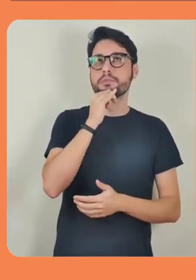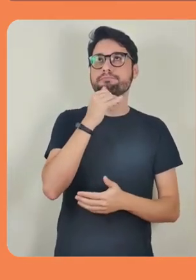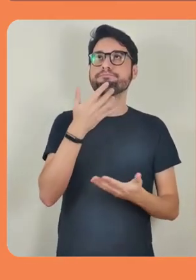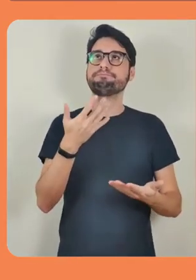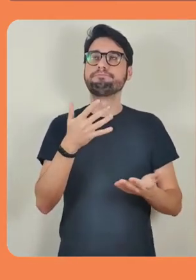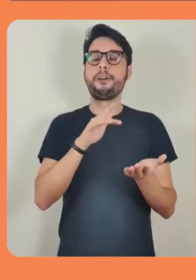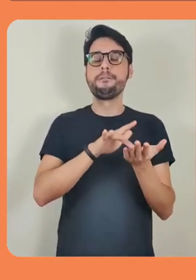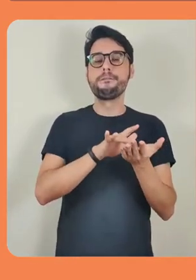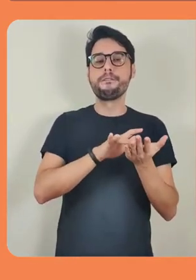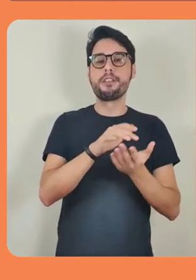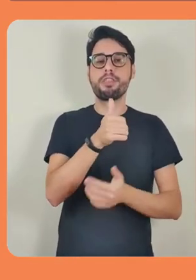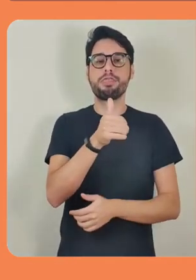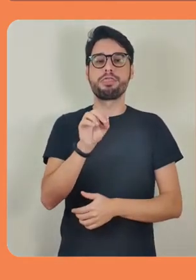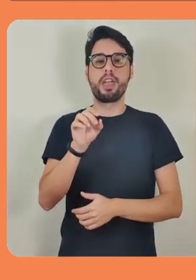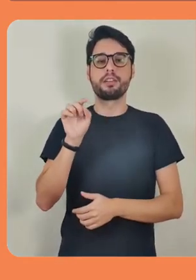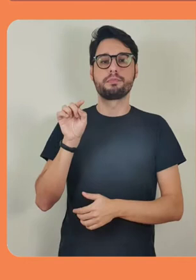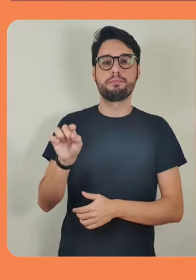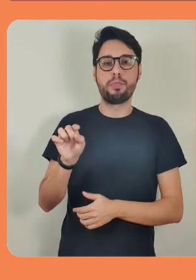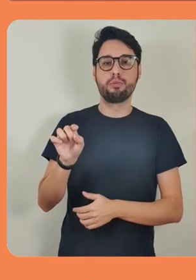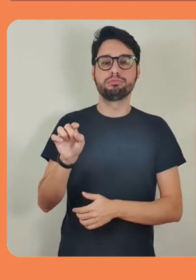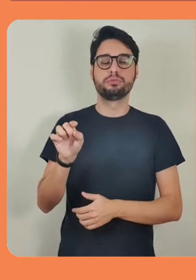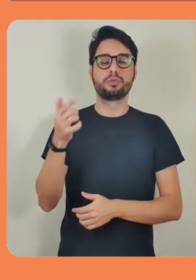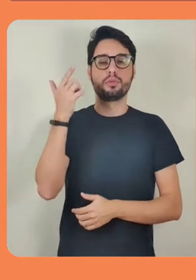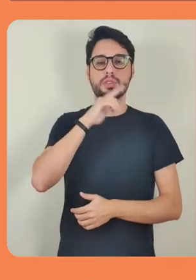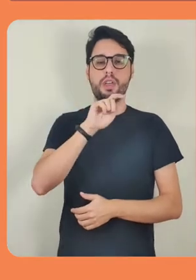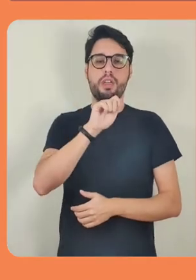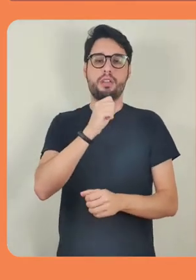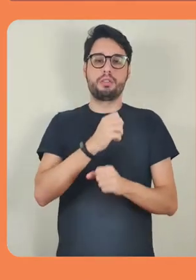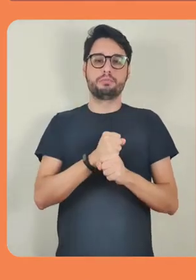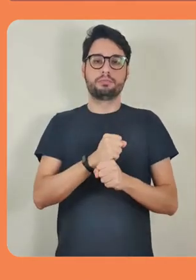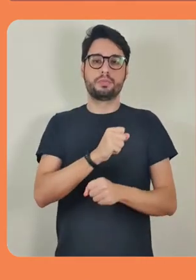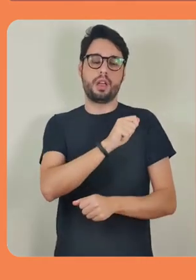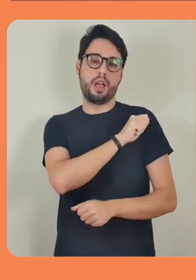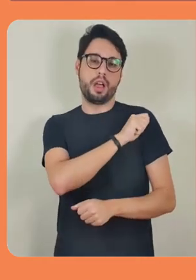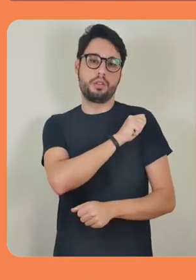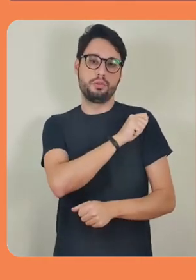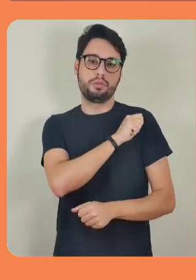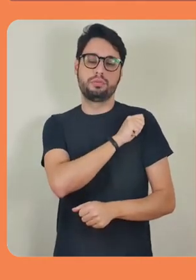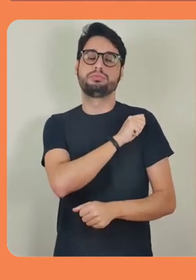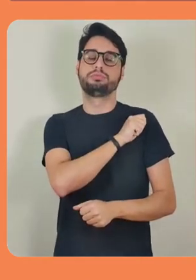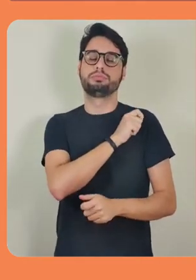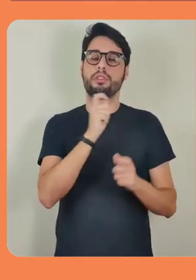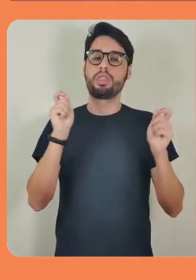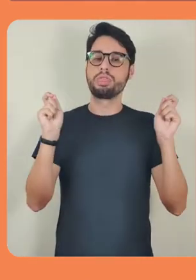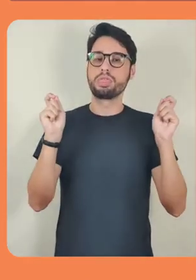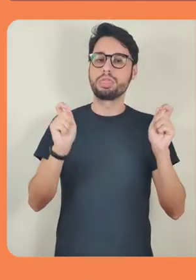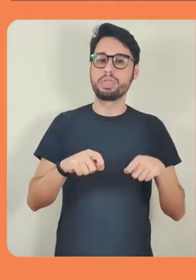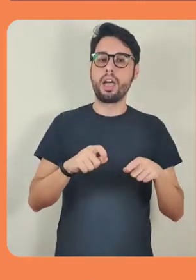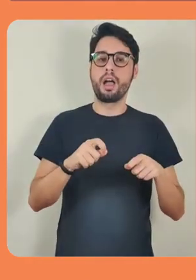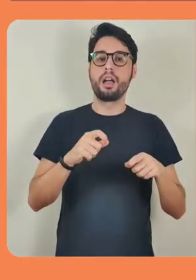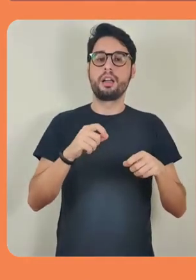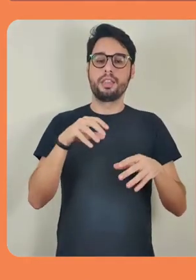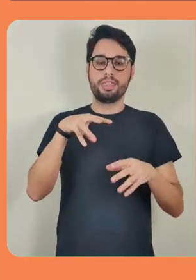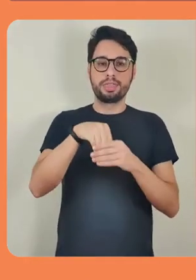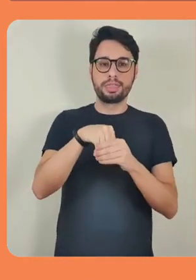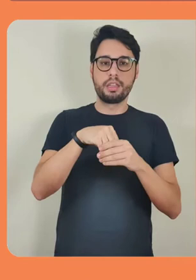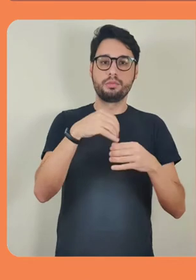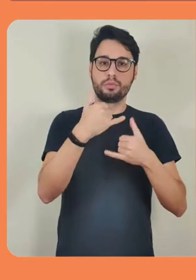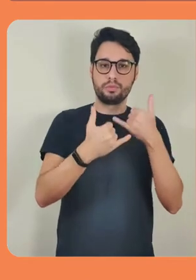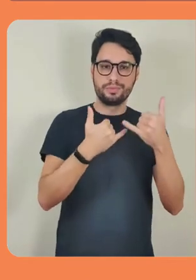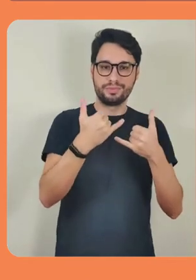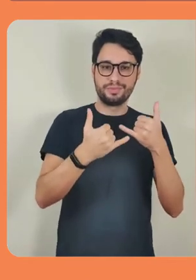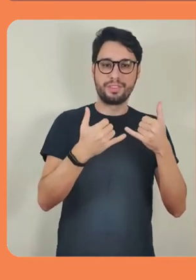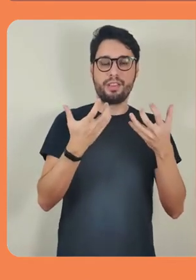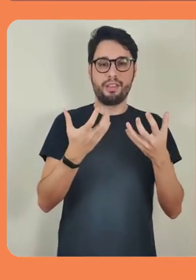as regras legais Então vamos colocar aqui que ele vai ganhar é dez pontos para